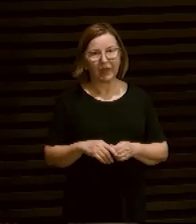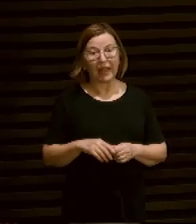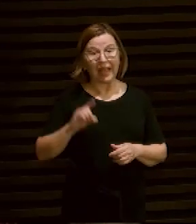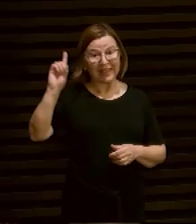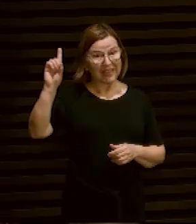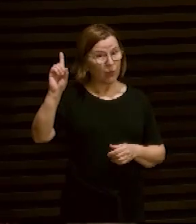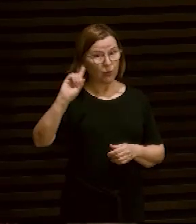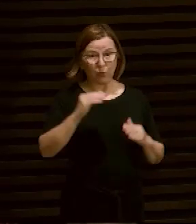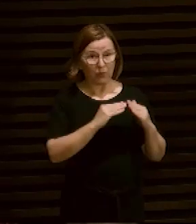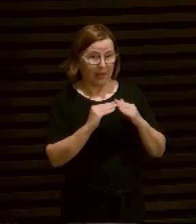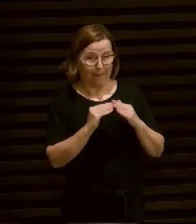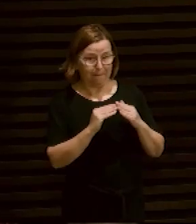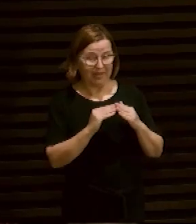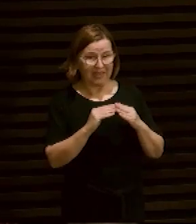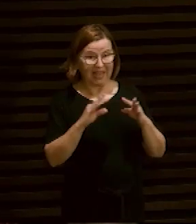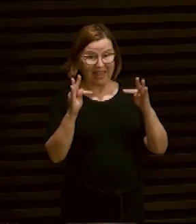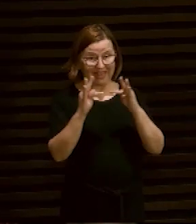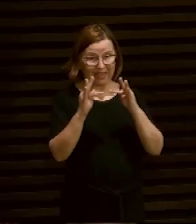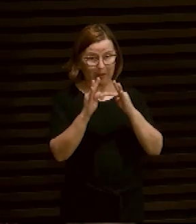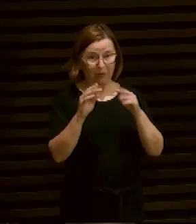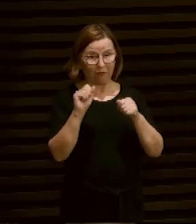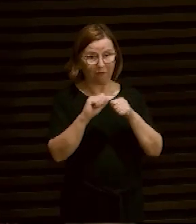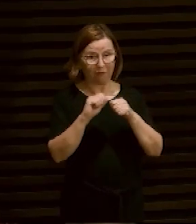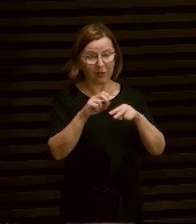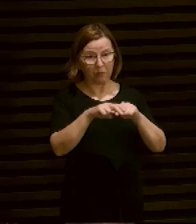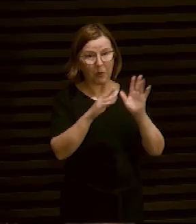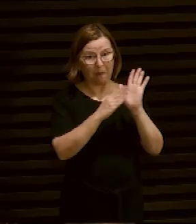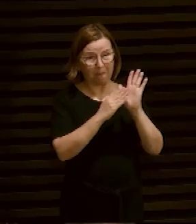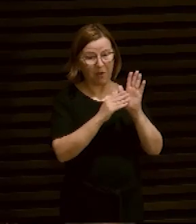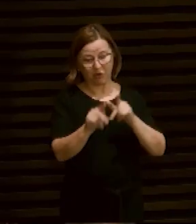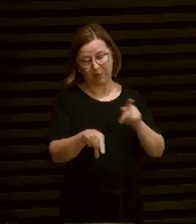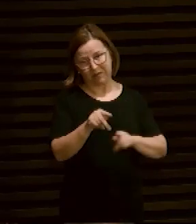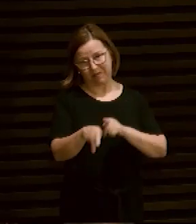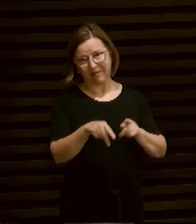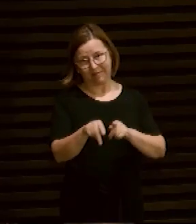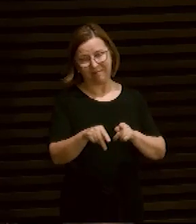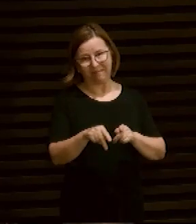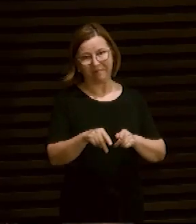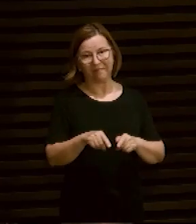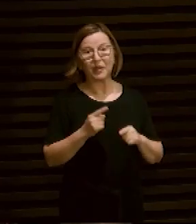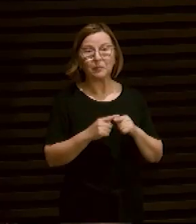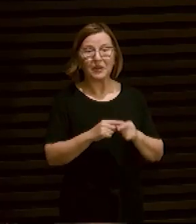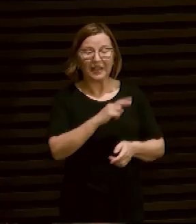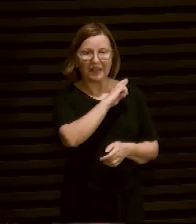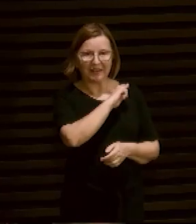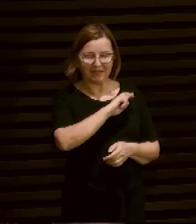mãos humanas. E o Paulo estava lá daquele negócio. Porque a religião